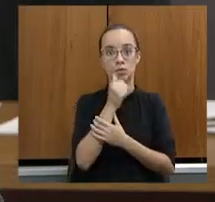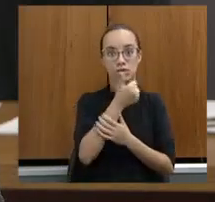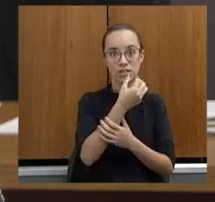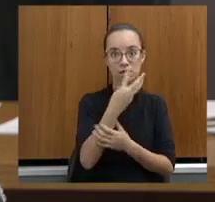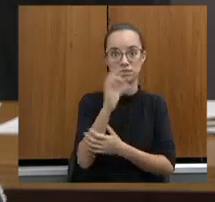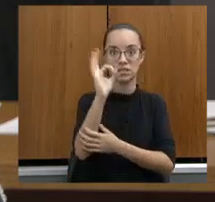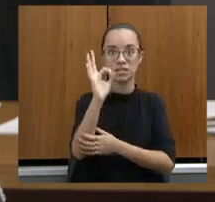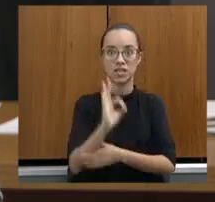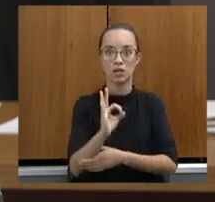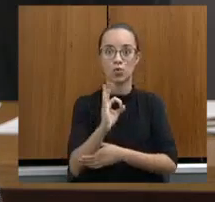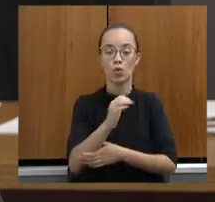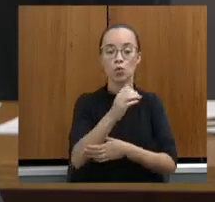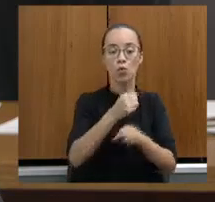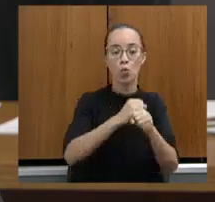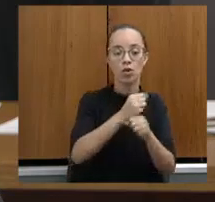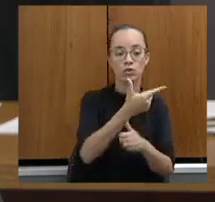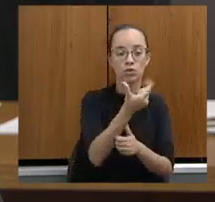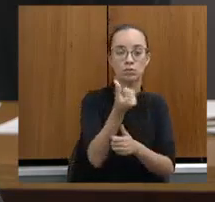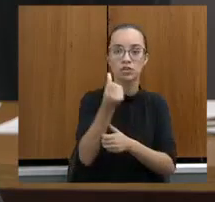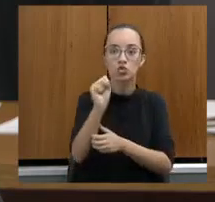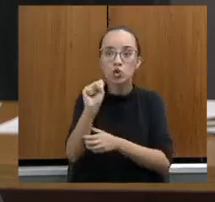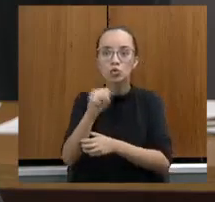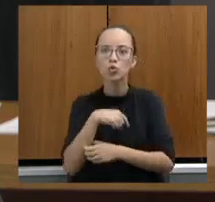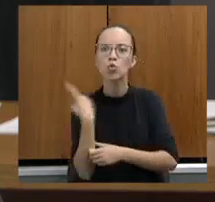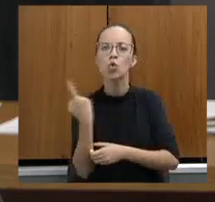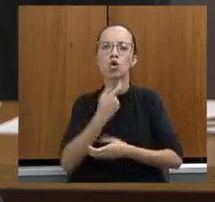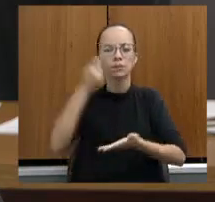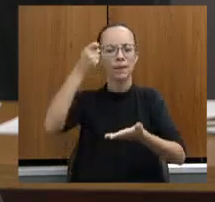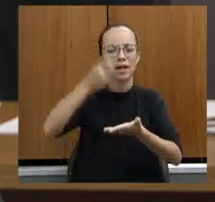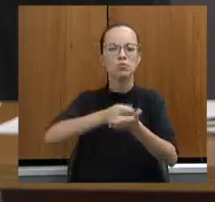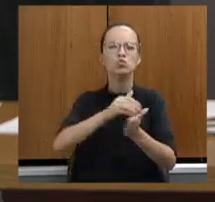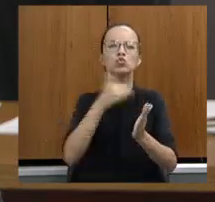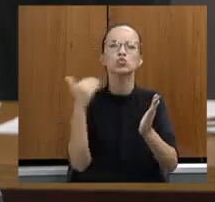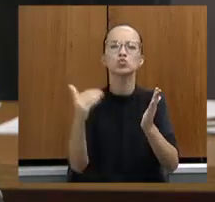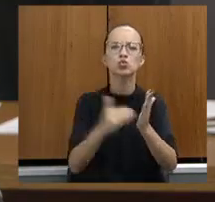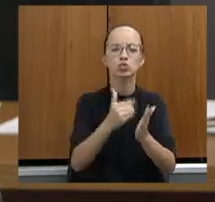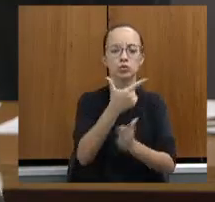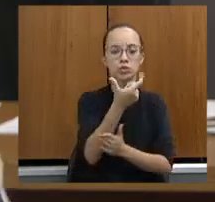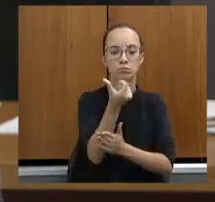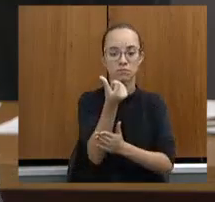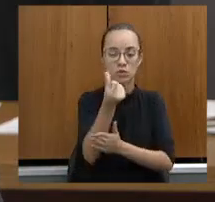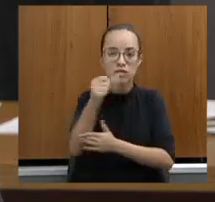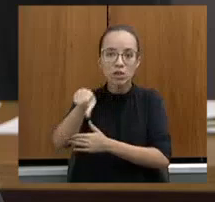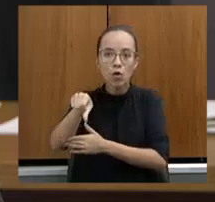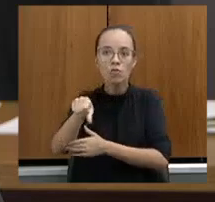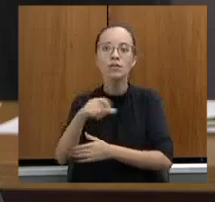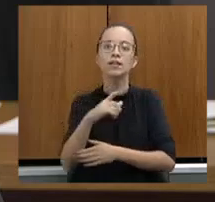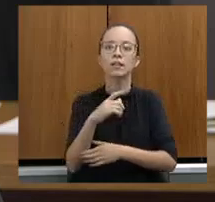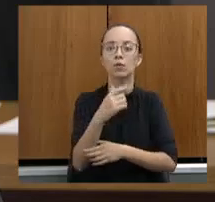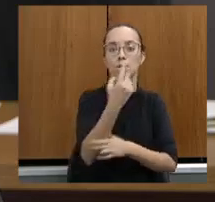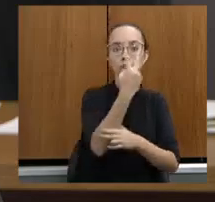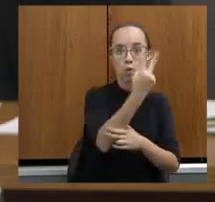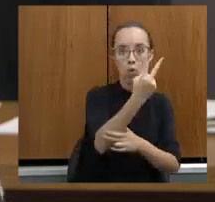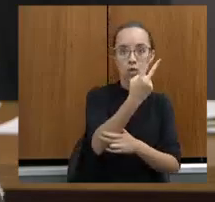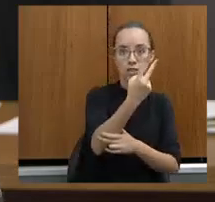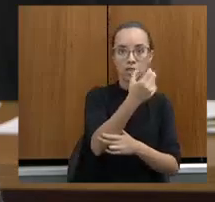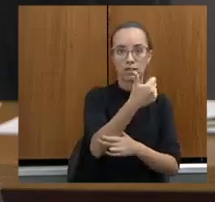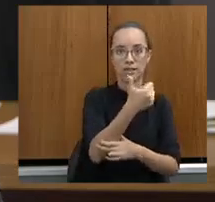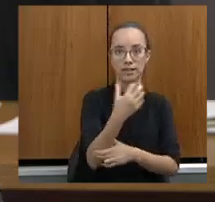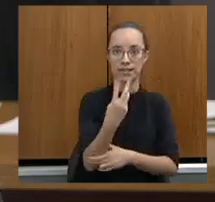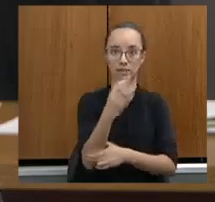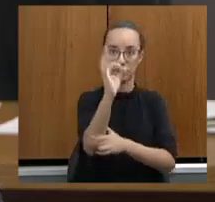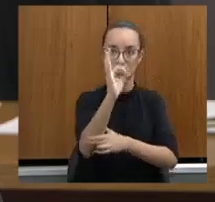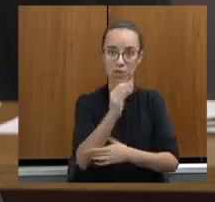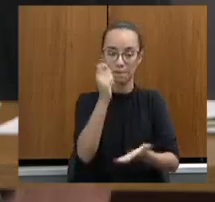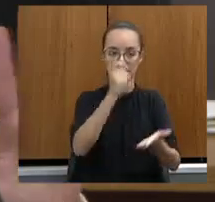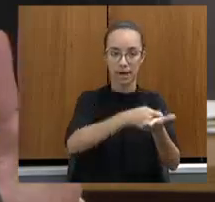devido do ano de 2018 foi integralmente quitado por nós em 2019 então em 2019 nós tínhamos dois décimo terceiro dos a pagar em